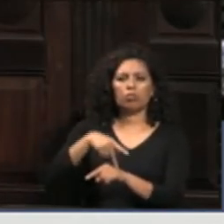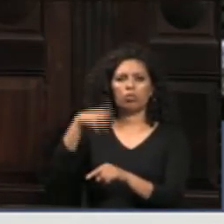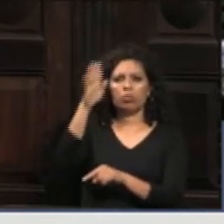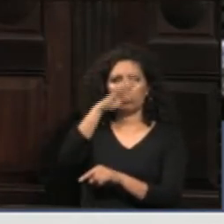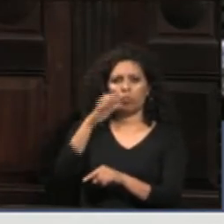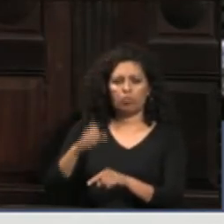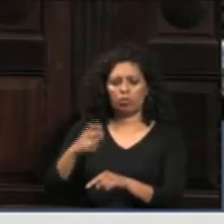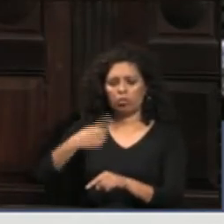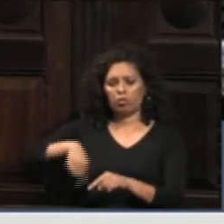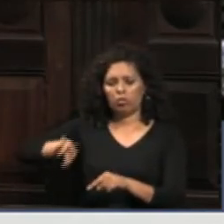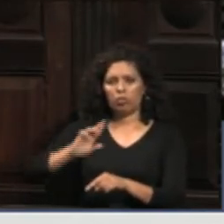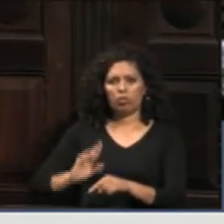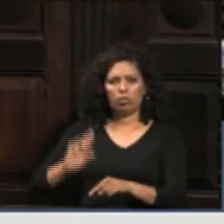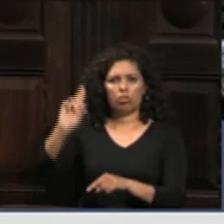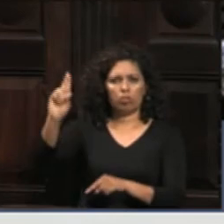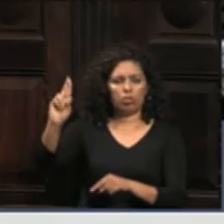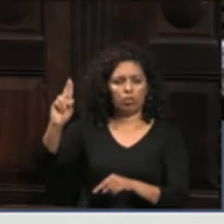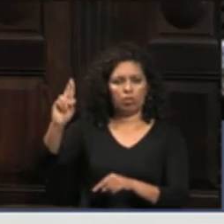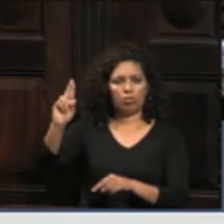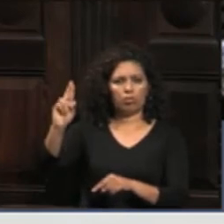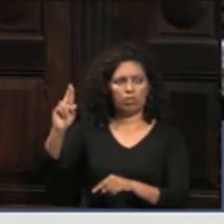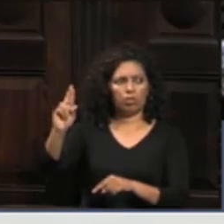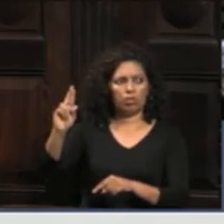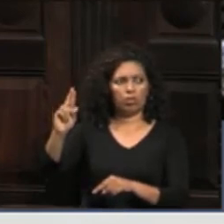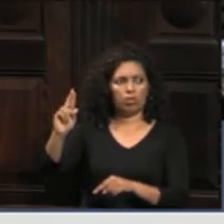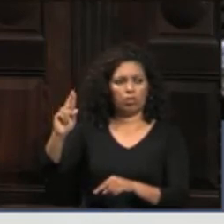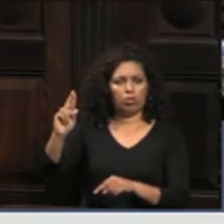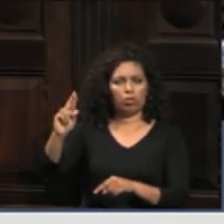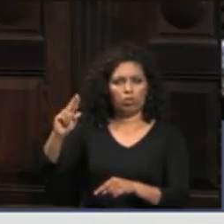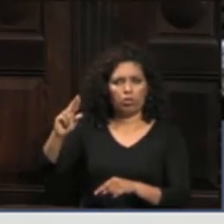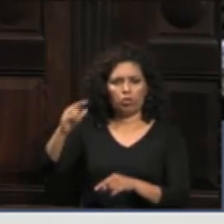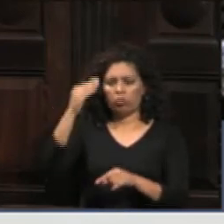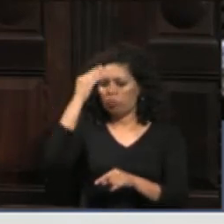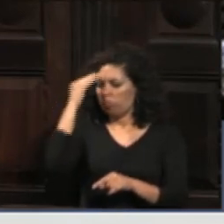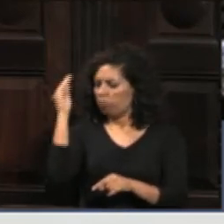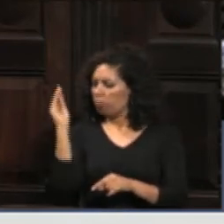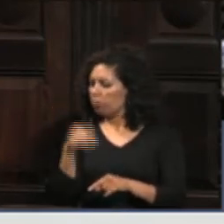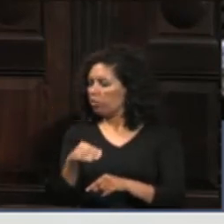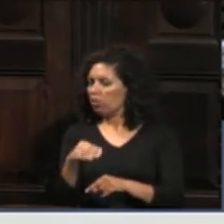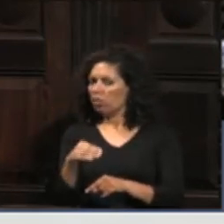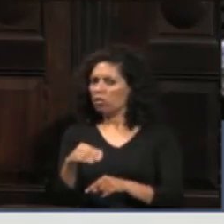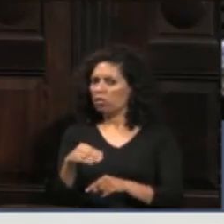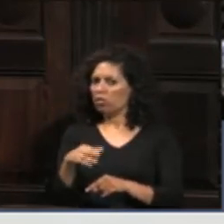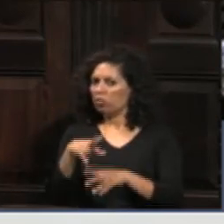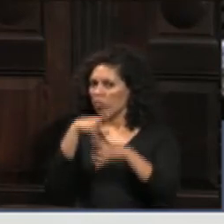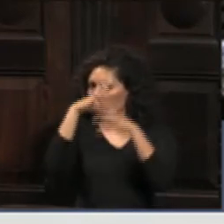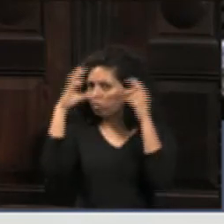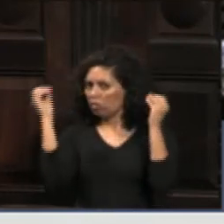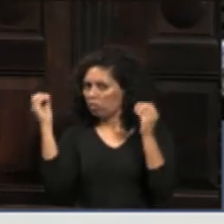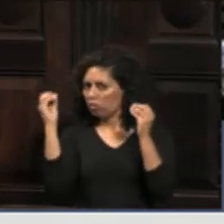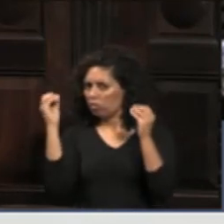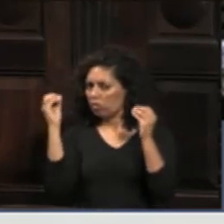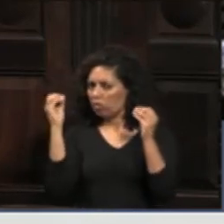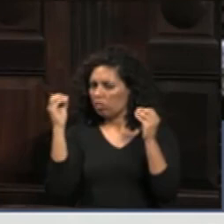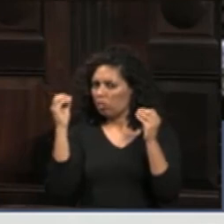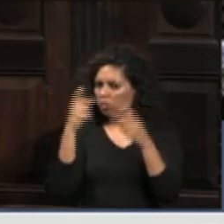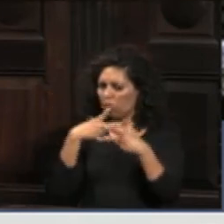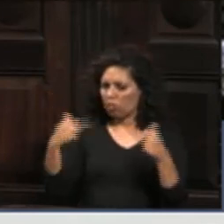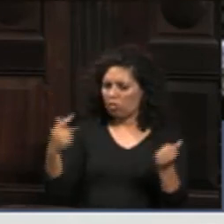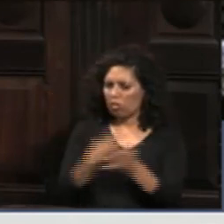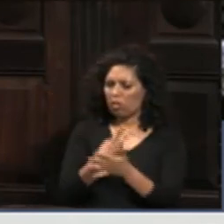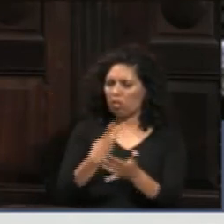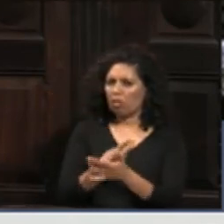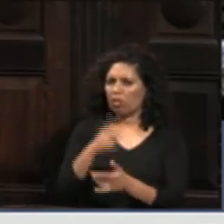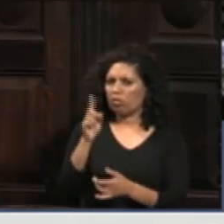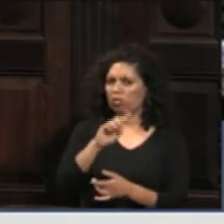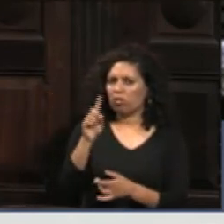a responsabilidade e não fugir dela de forma alguma, assumir posições